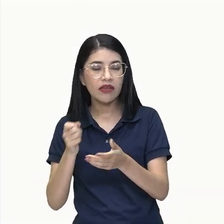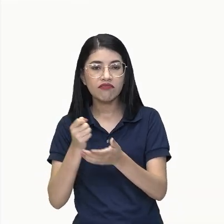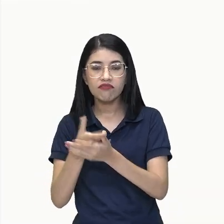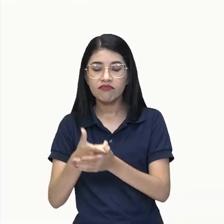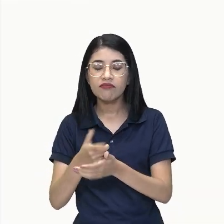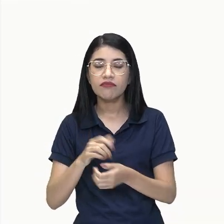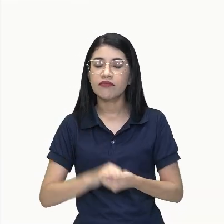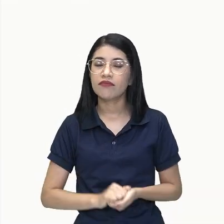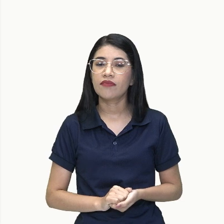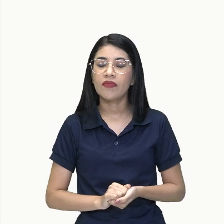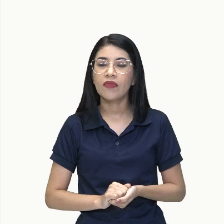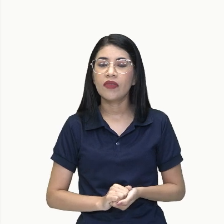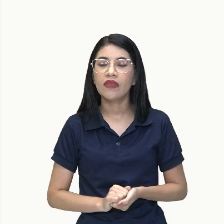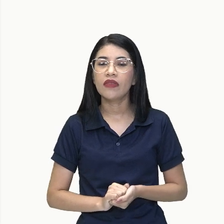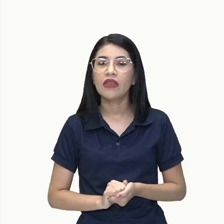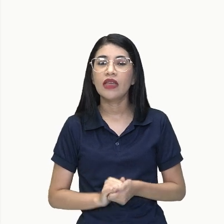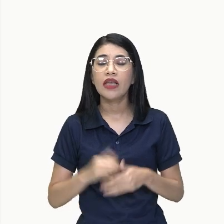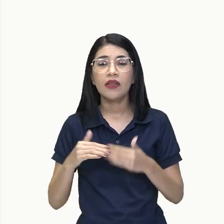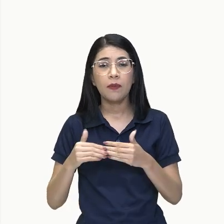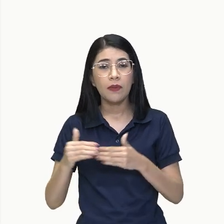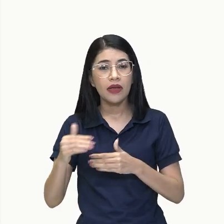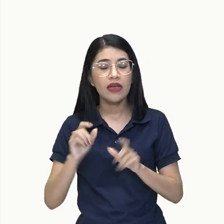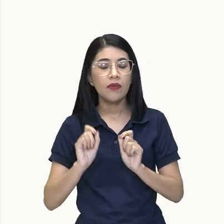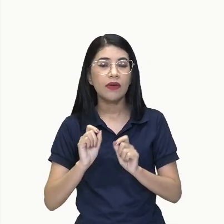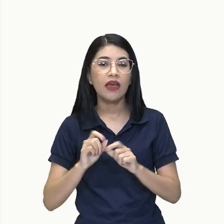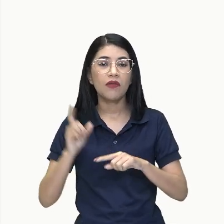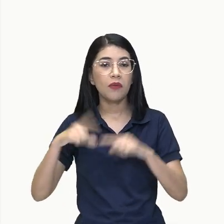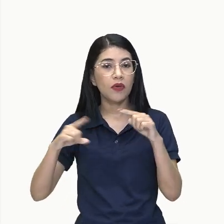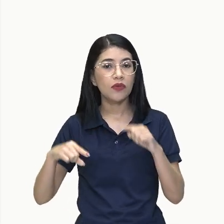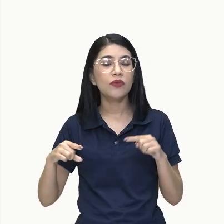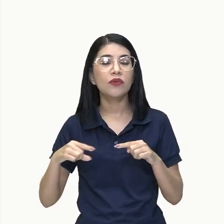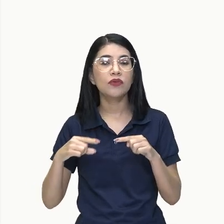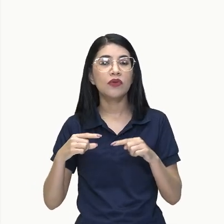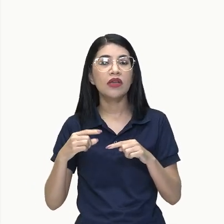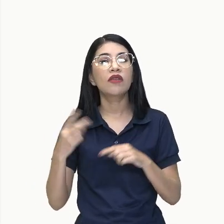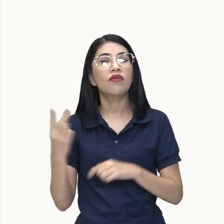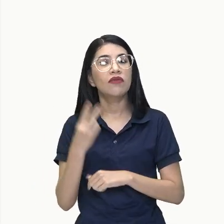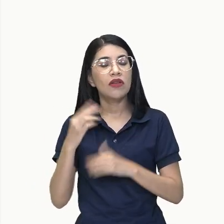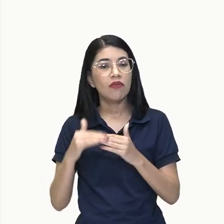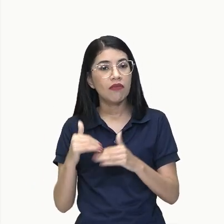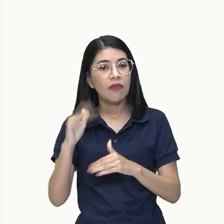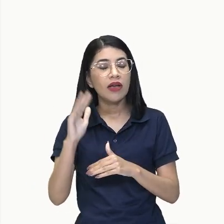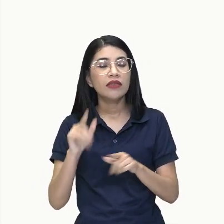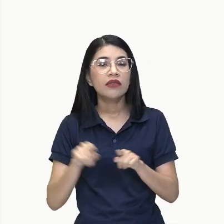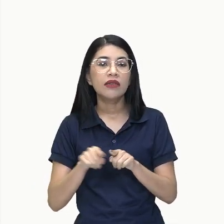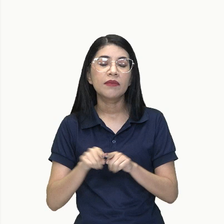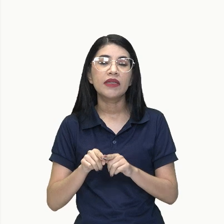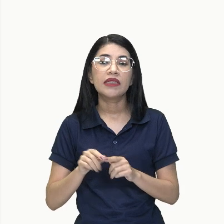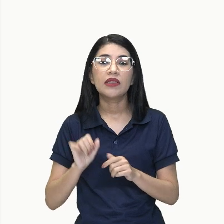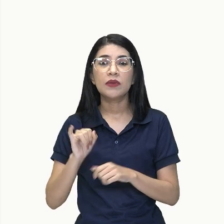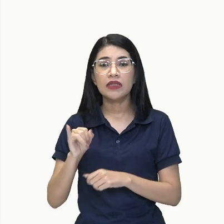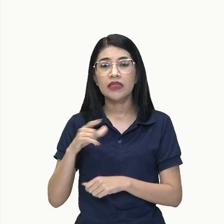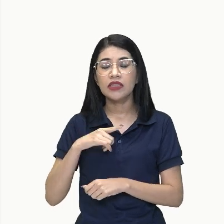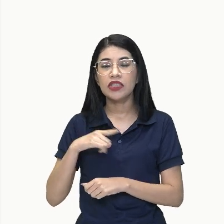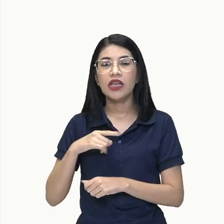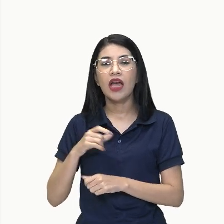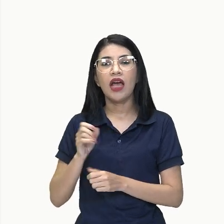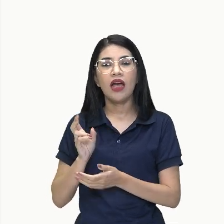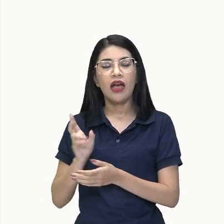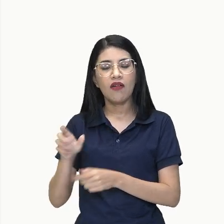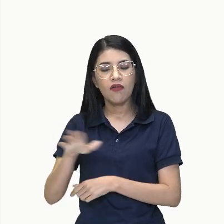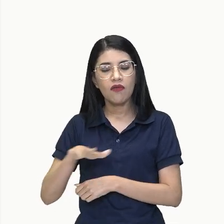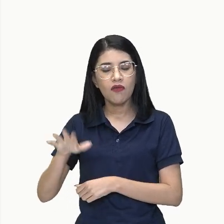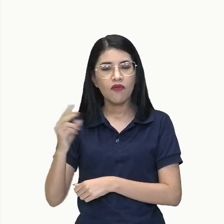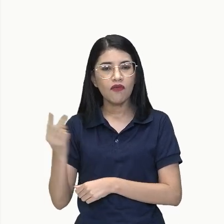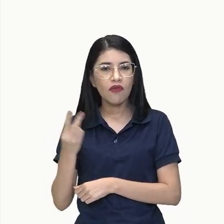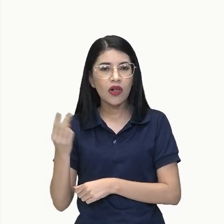e, basicamente, ela passa a ser uma mercadoria bastante cobiçada. Sendo essa mercadoria cara e cobiçada, ela